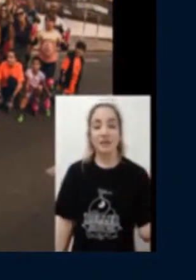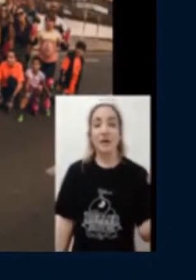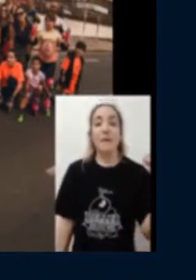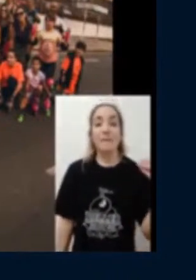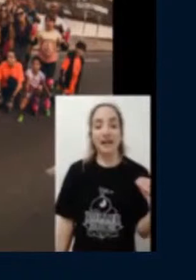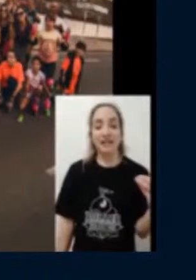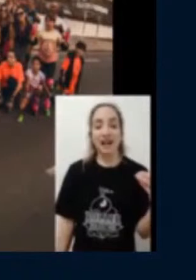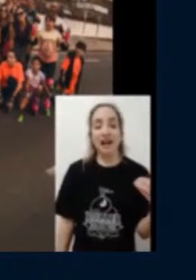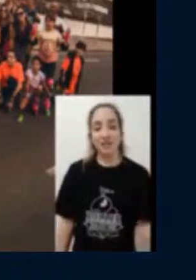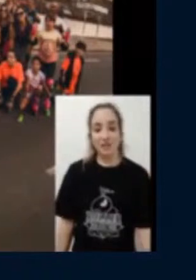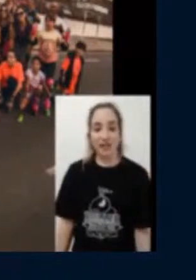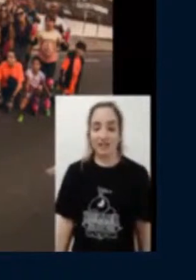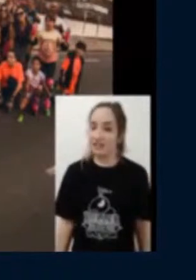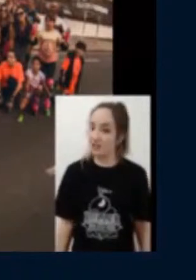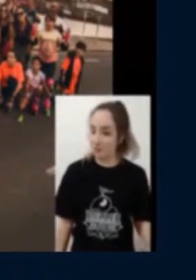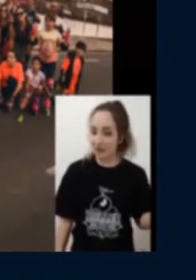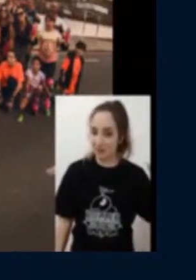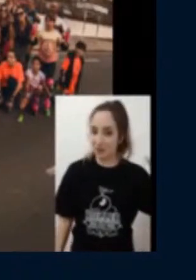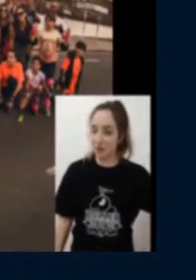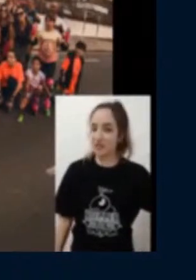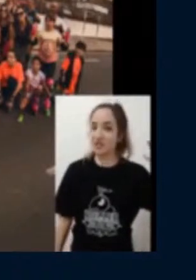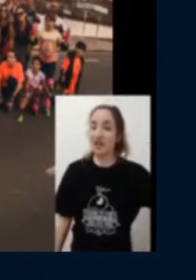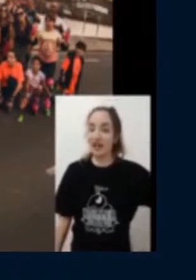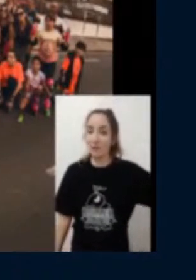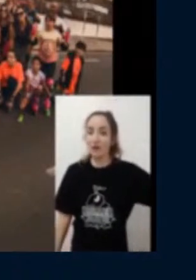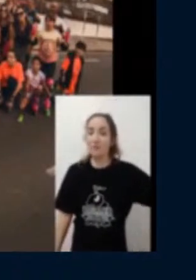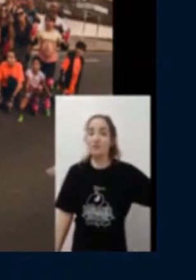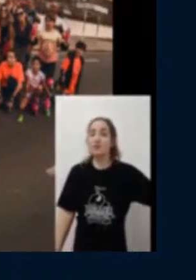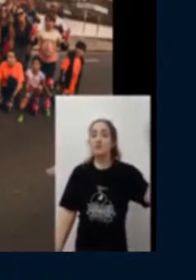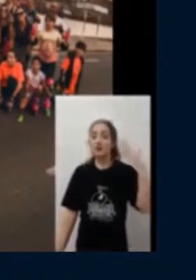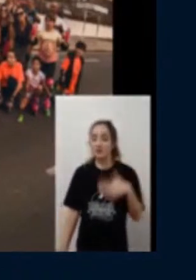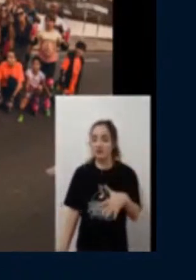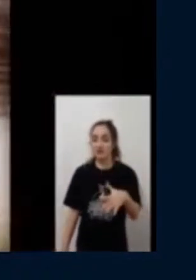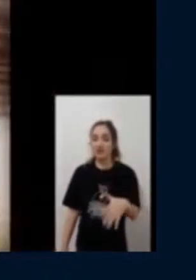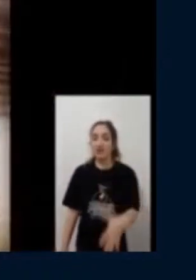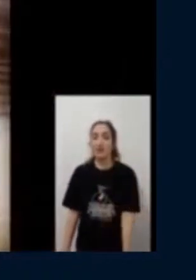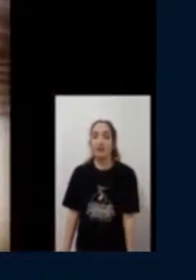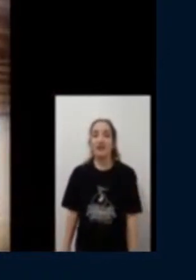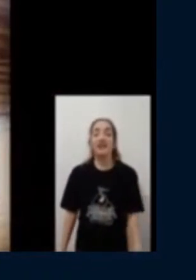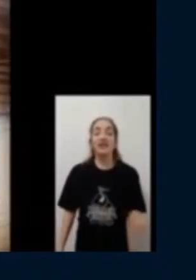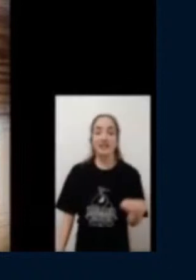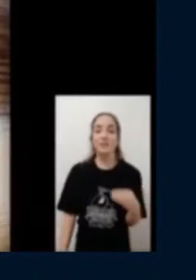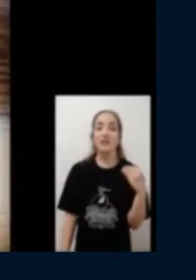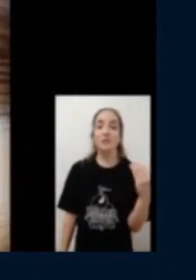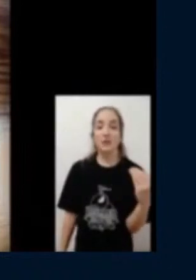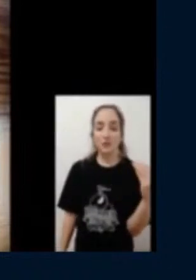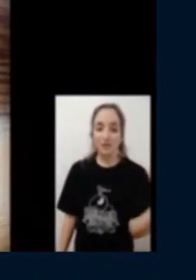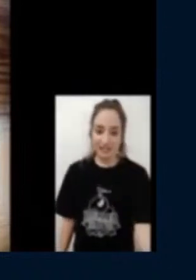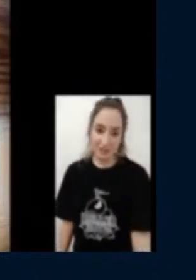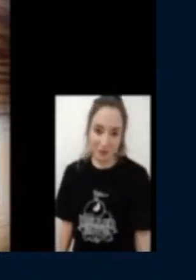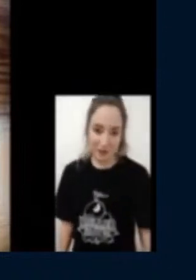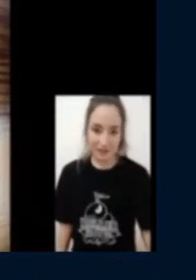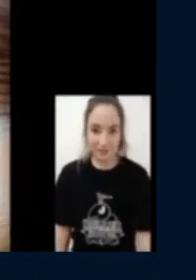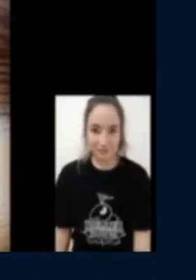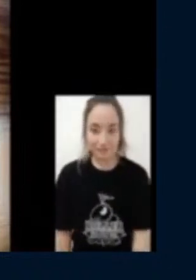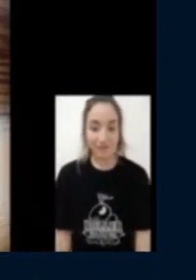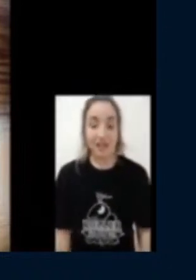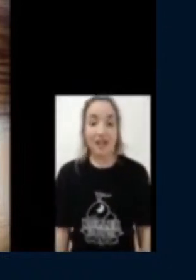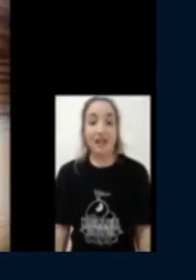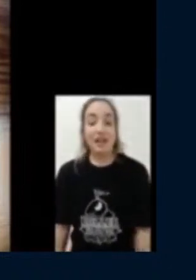consiga trazer mais atividades, tanto para as pessoas que já eram membros, quanto para os que estão chegando agora e também, sobretudo, nas